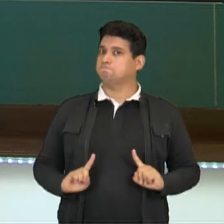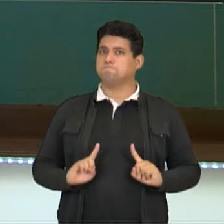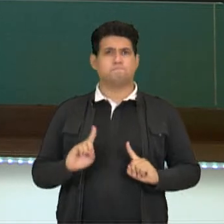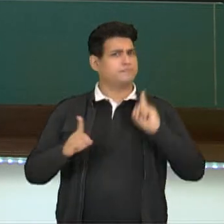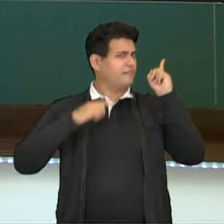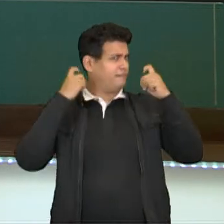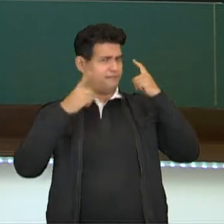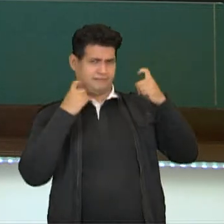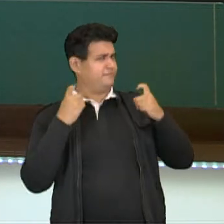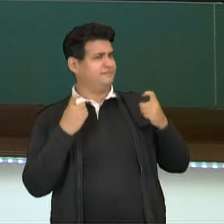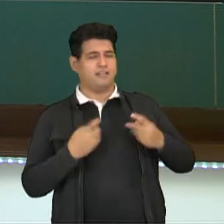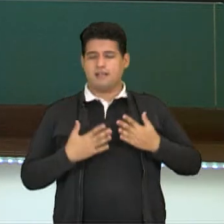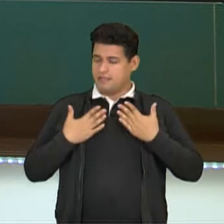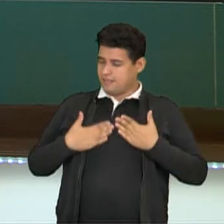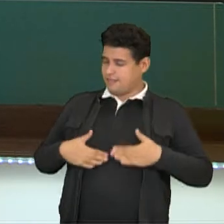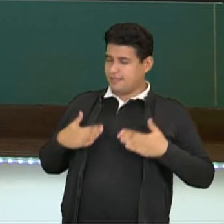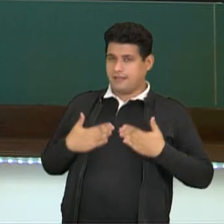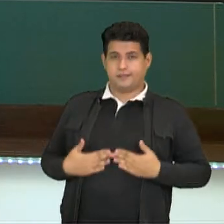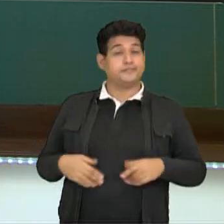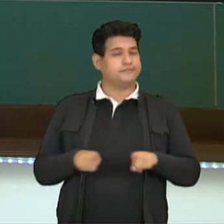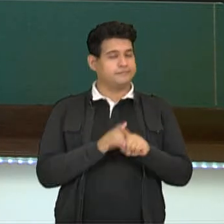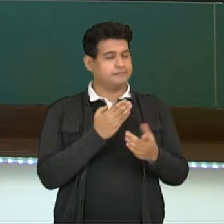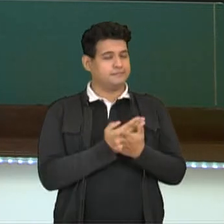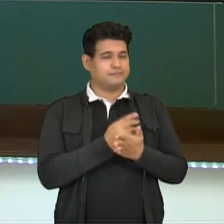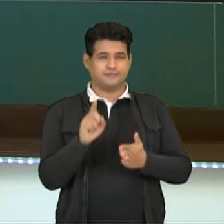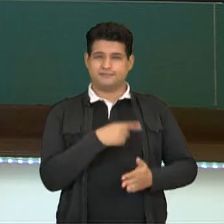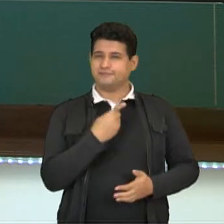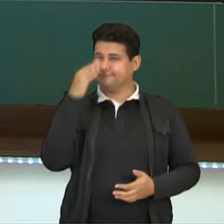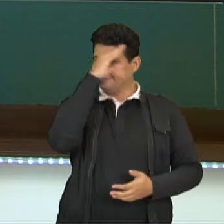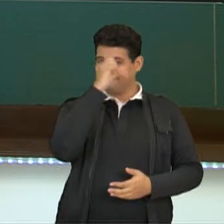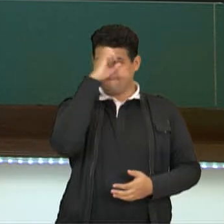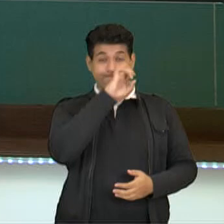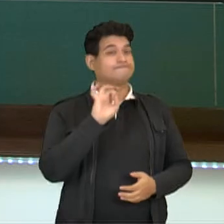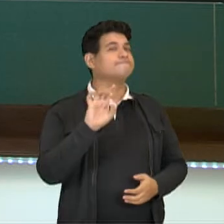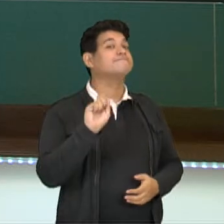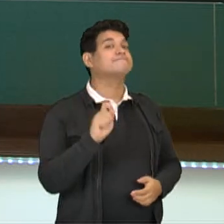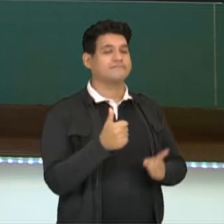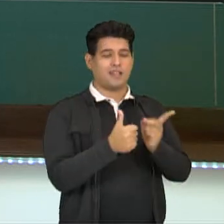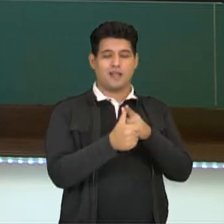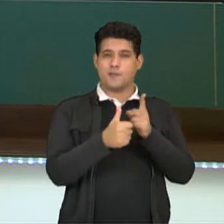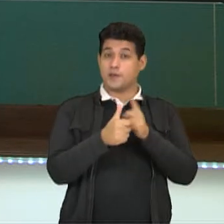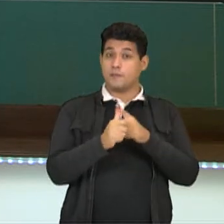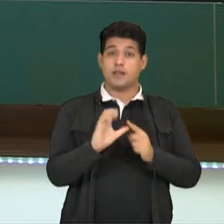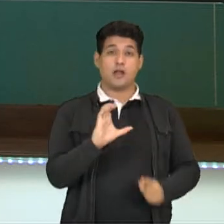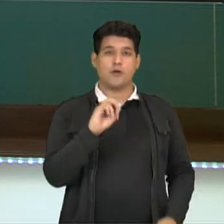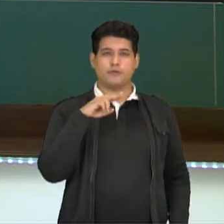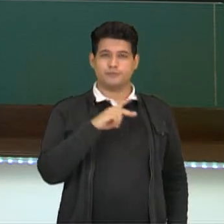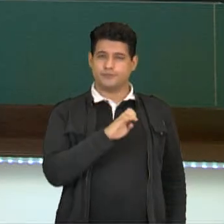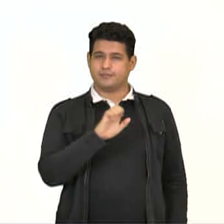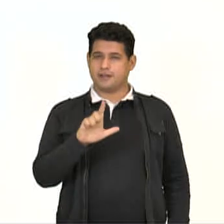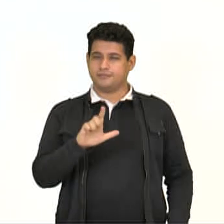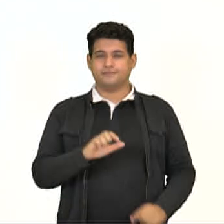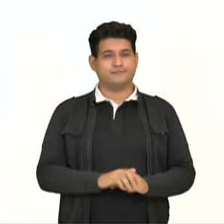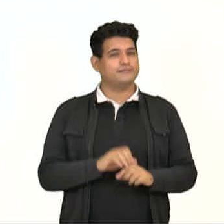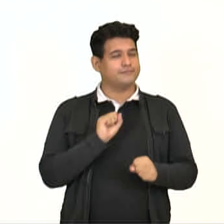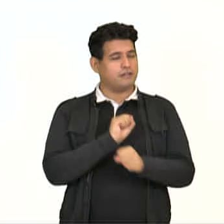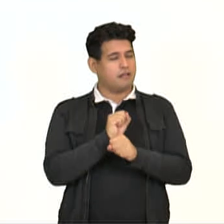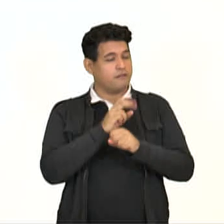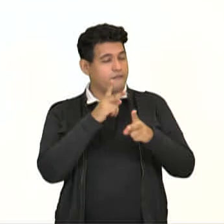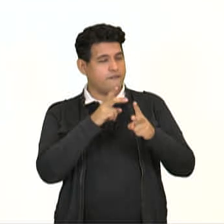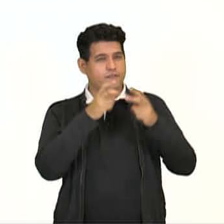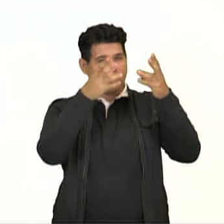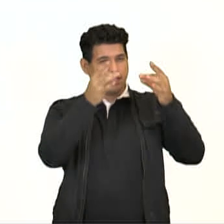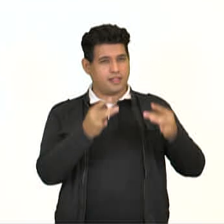you worry, fique tranquilo aí que nessa aula nós vamos aprender apenas a primeira condicional. E a gente já vai ver um pouco